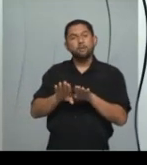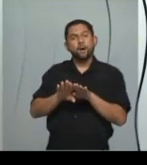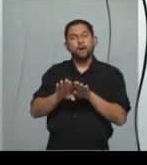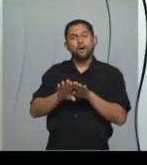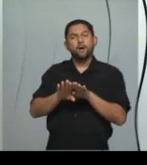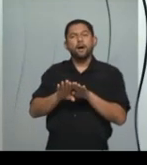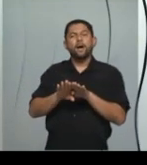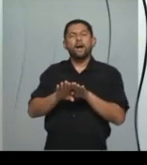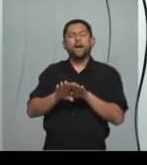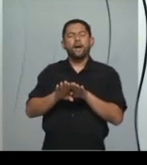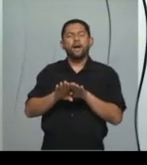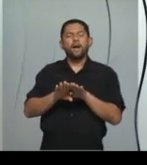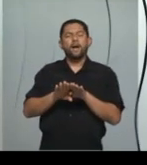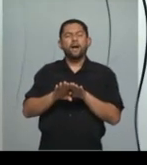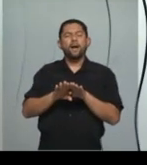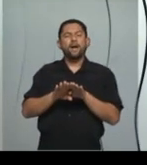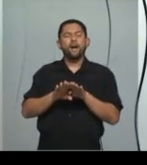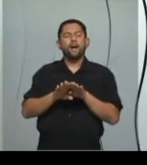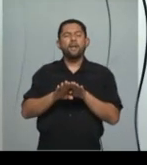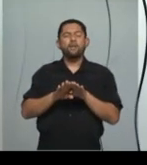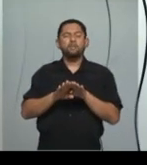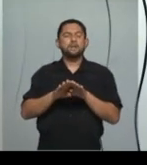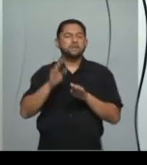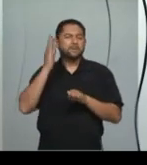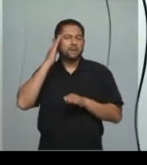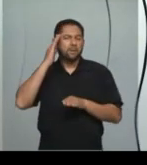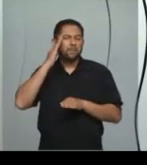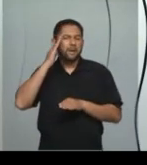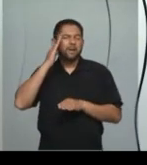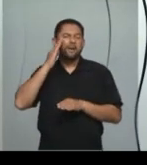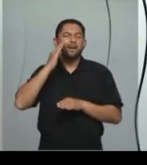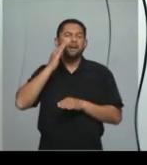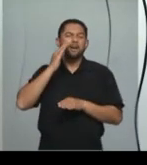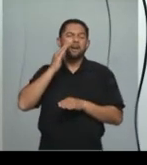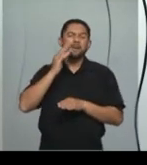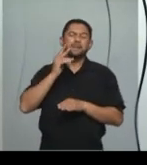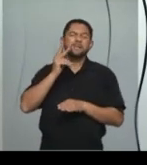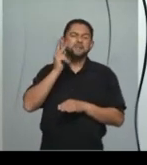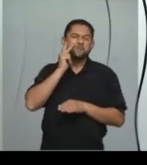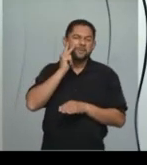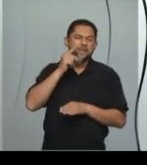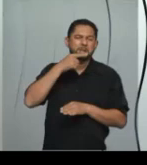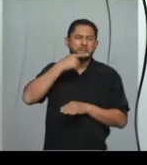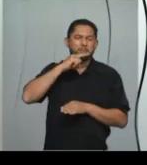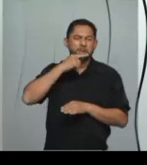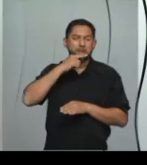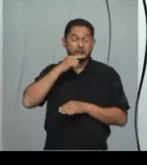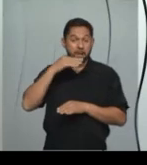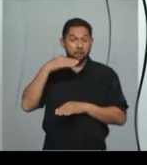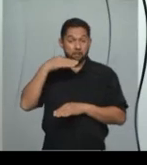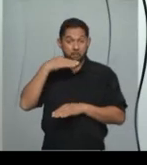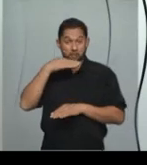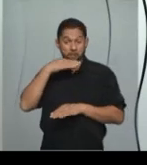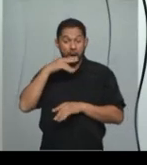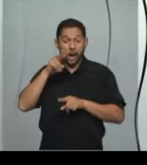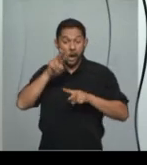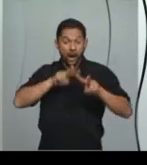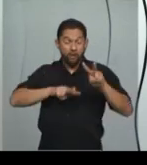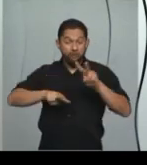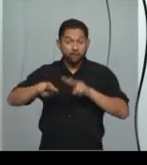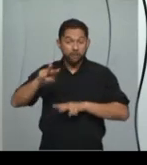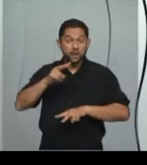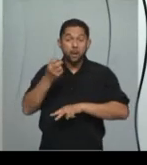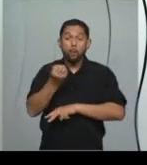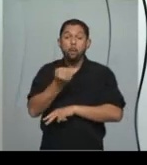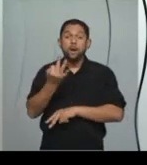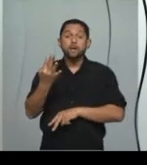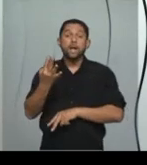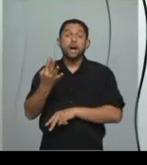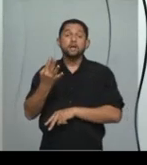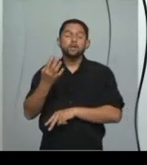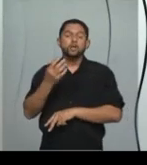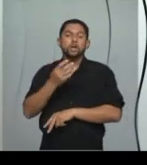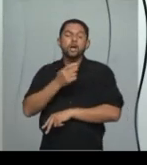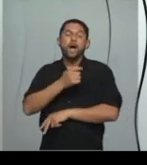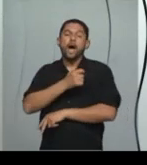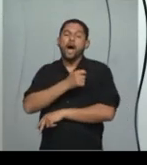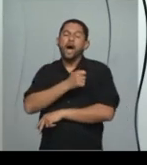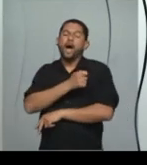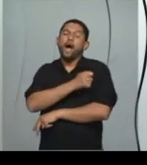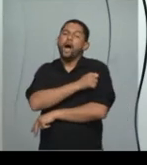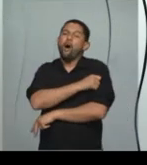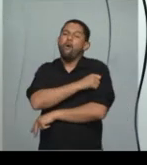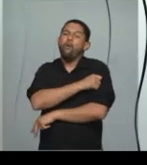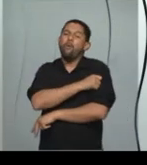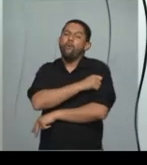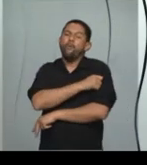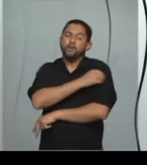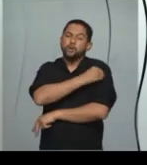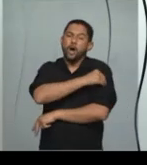ele está verificando a quantidade de teor de álcool no seu sangue. Ou até mesmo quando fazemos limpeza, com